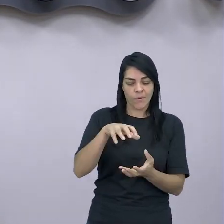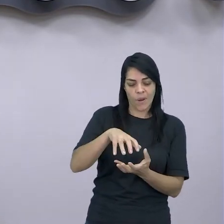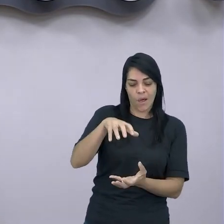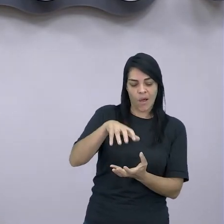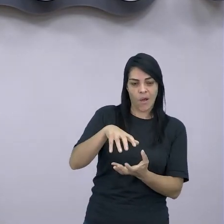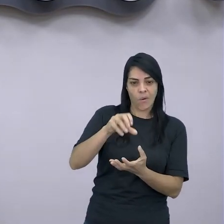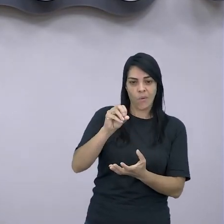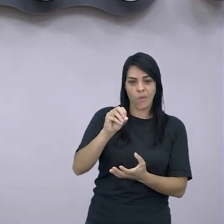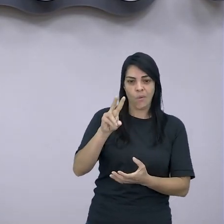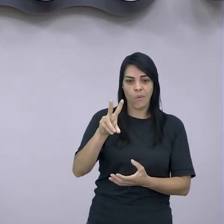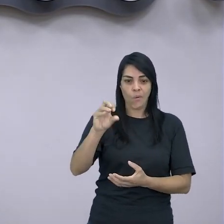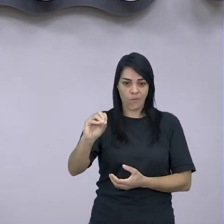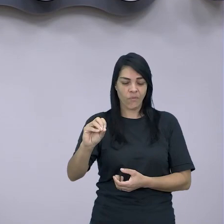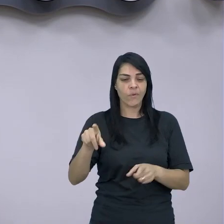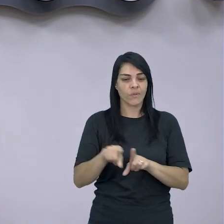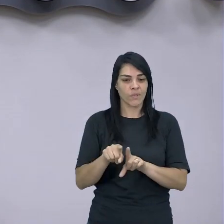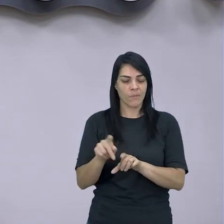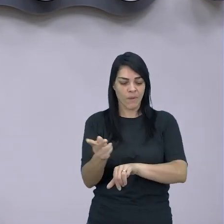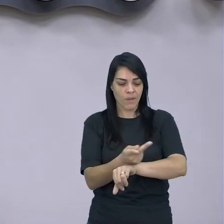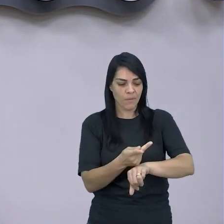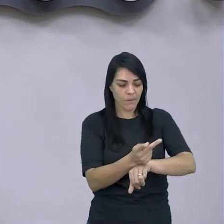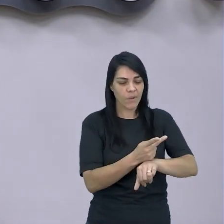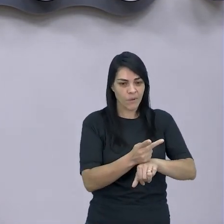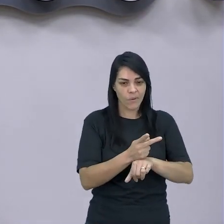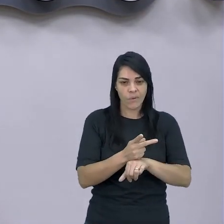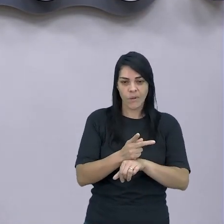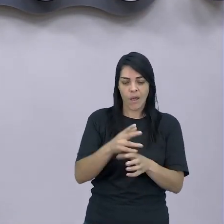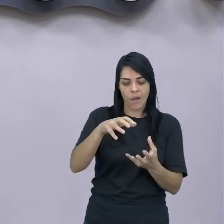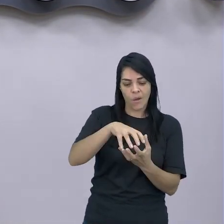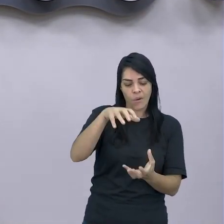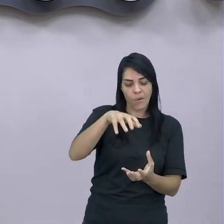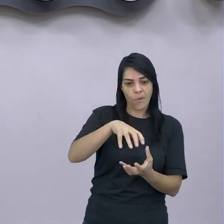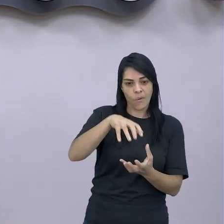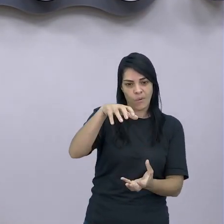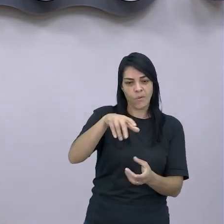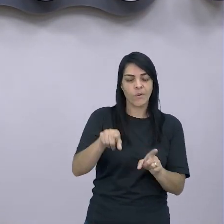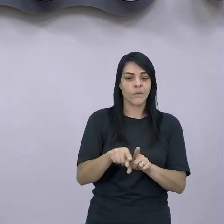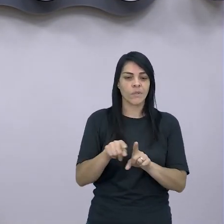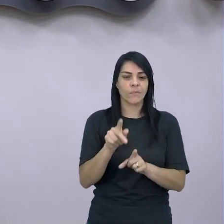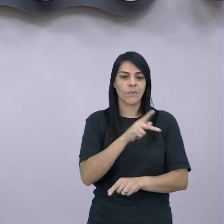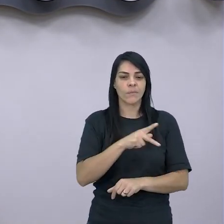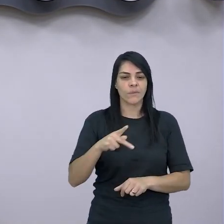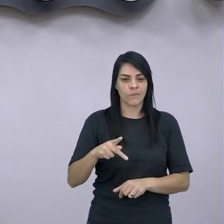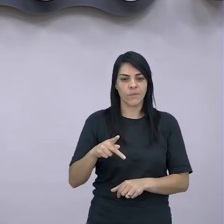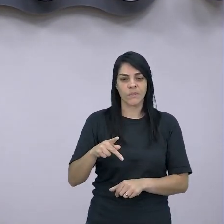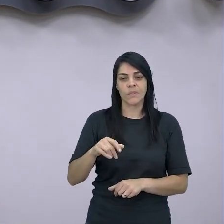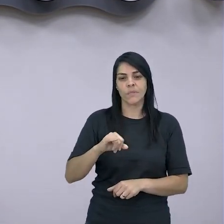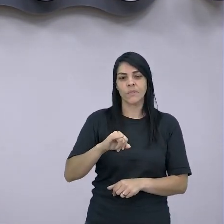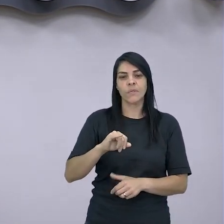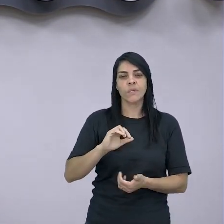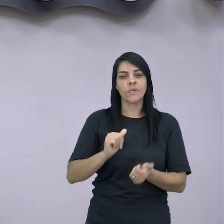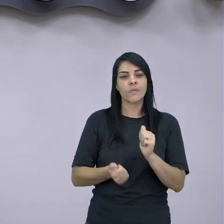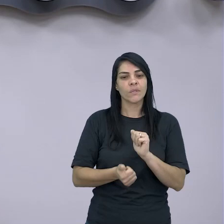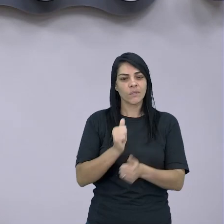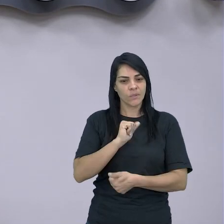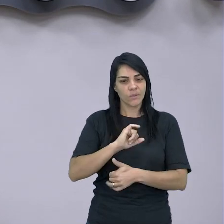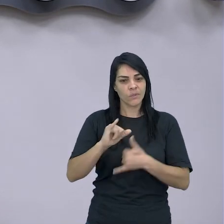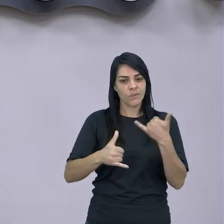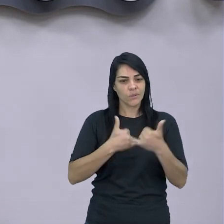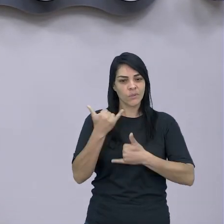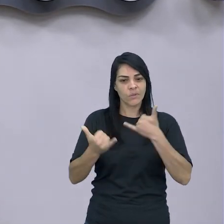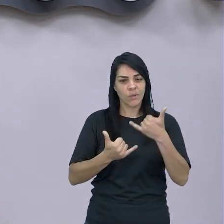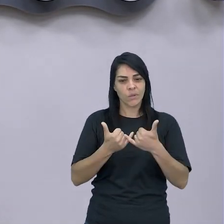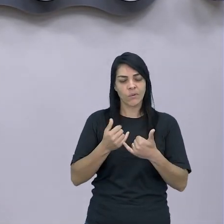também sugeriu a caça aos ovos, e também o professor Giovanni sugeriu jogos de trilhas,